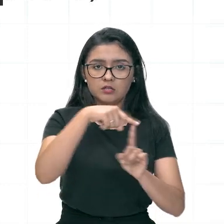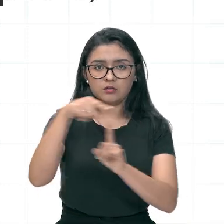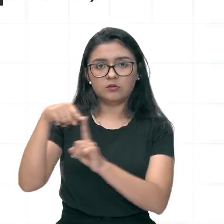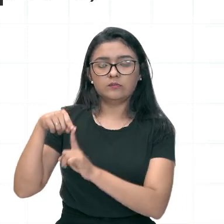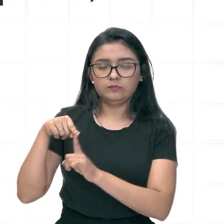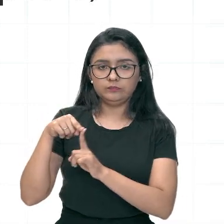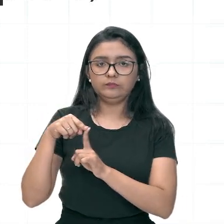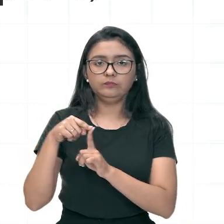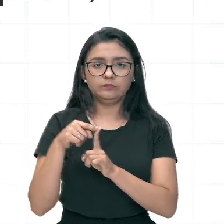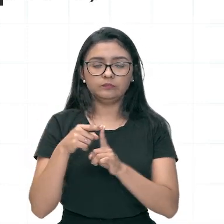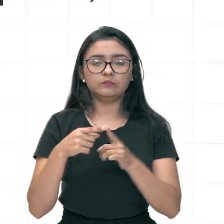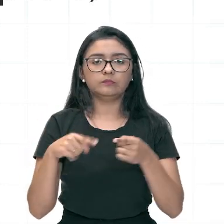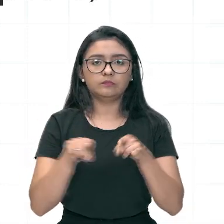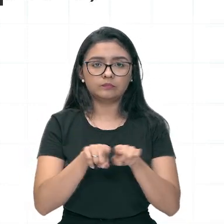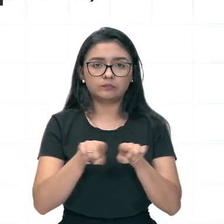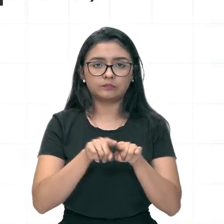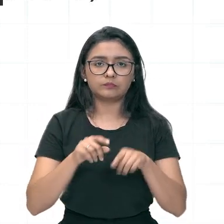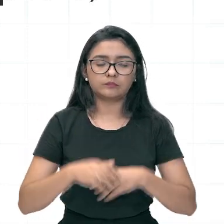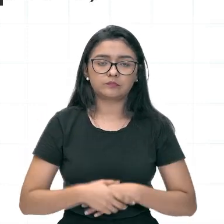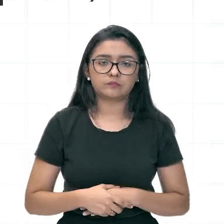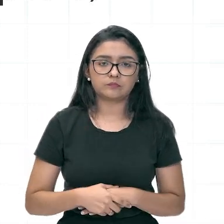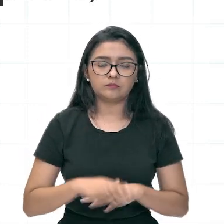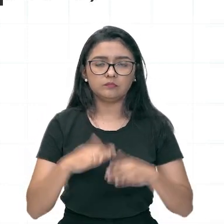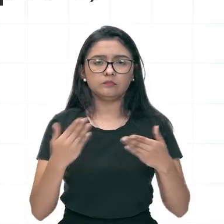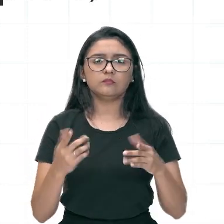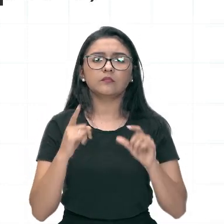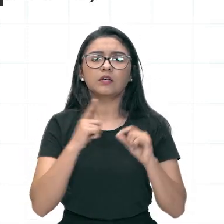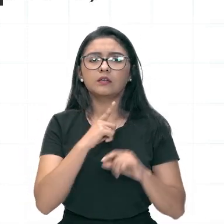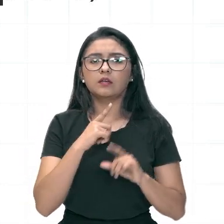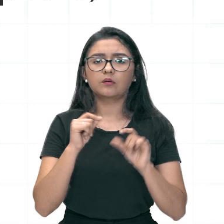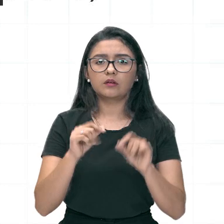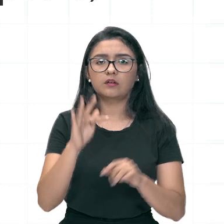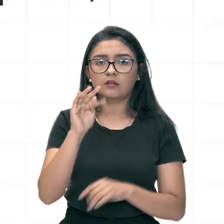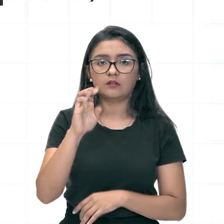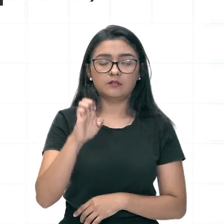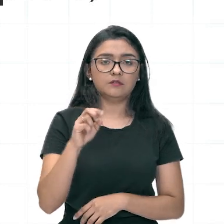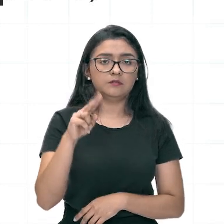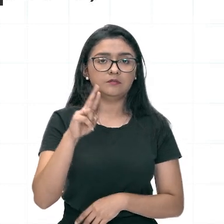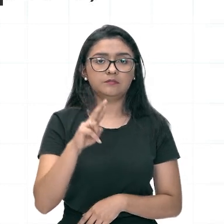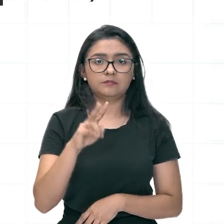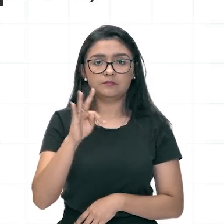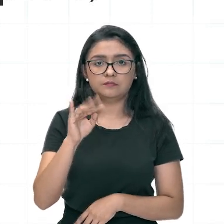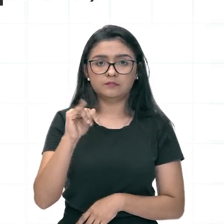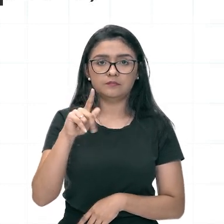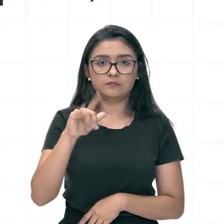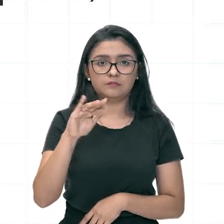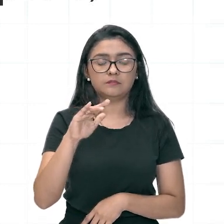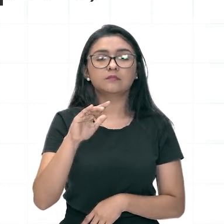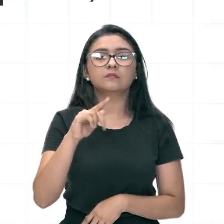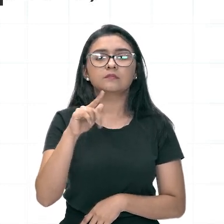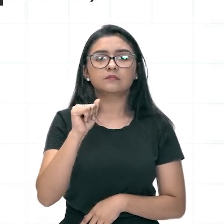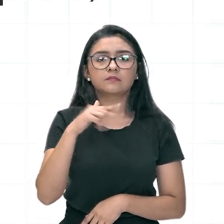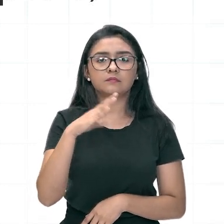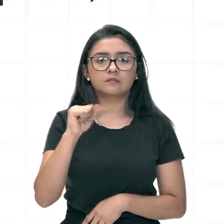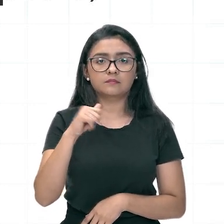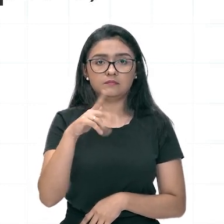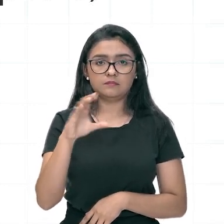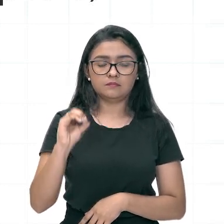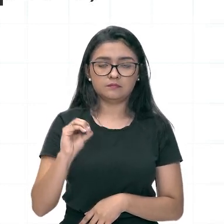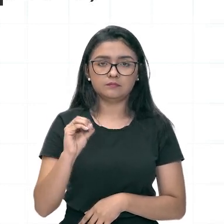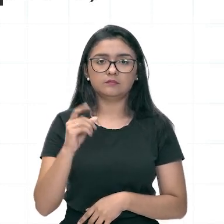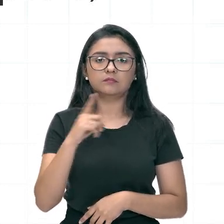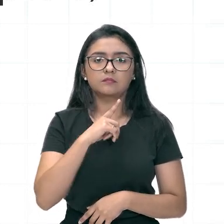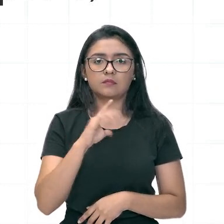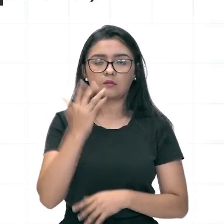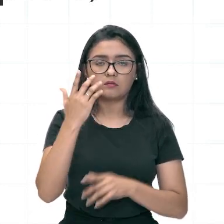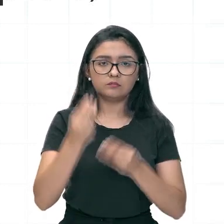espécie e tem fertilização interna. Quando nós dizemos aí que eles têm fertilização interna, nós estamos dizendo